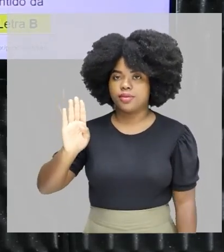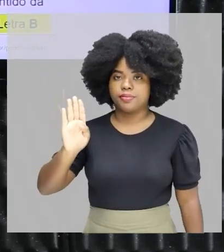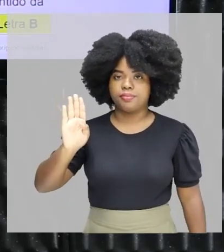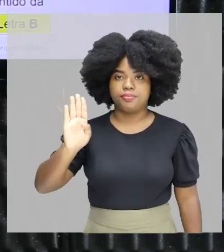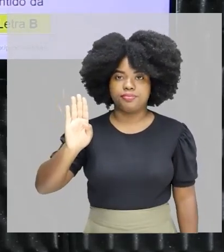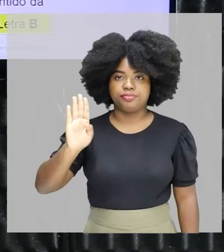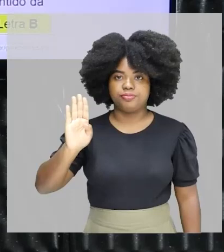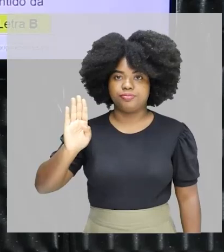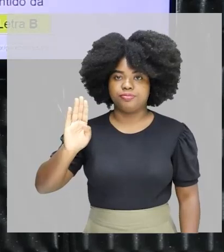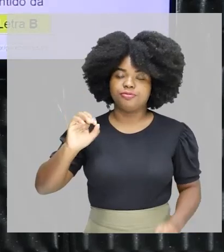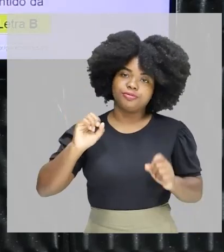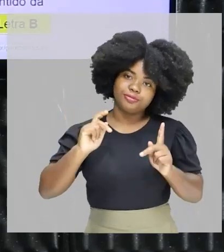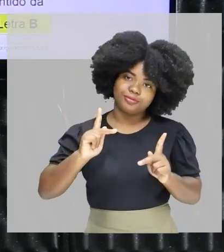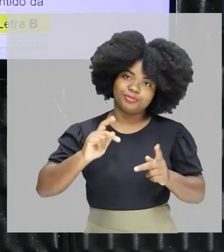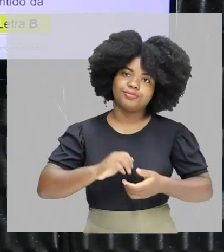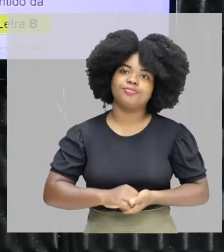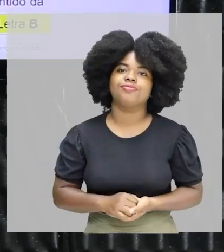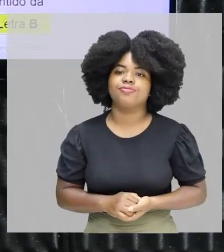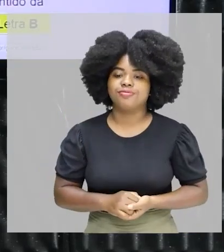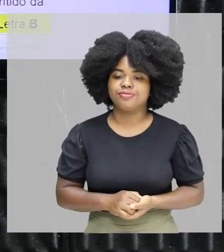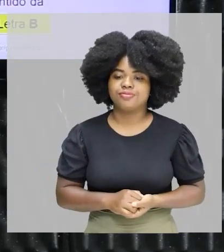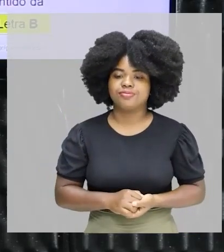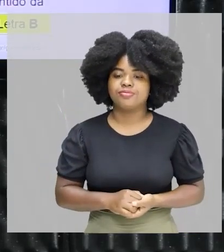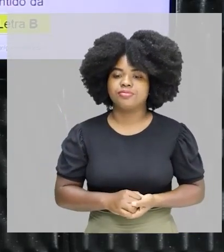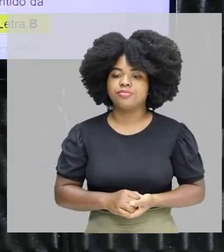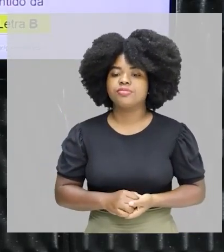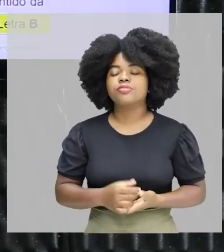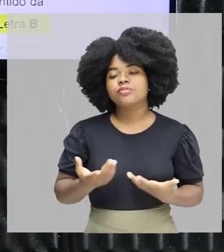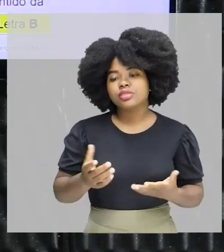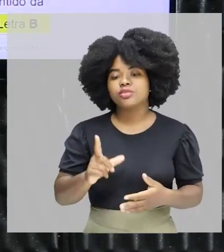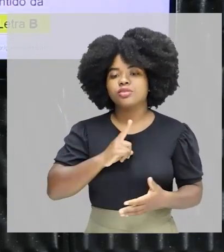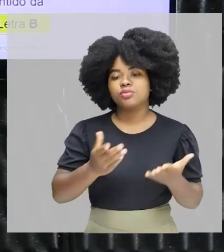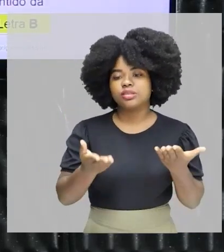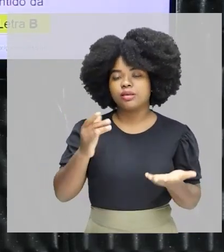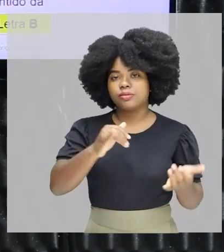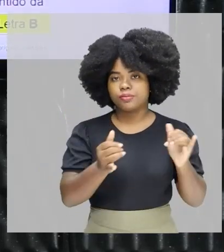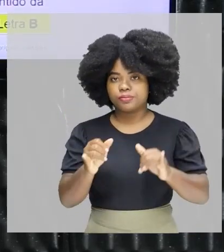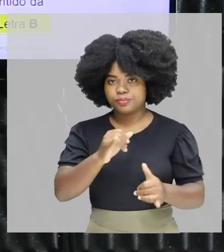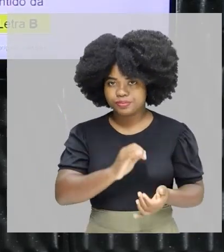de bola, turminha? Então, um pouquinho sobre equilíbrio químico, certo?